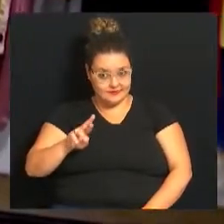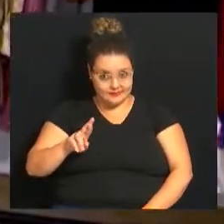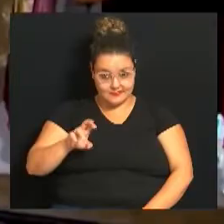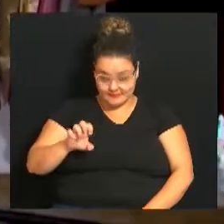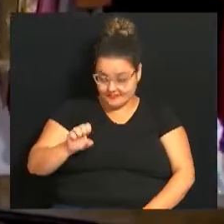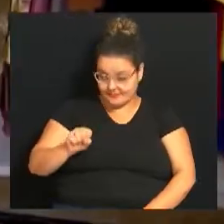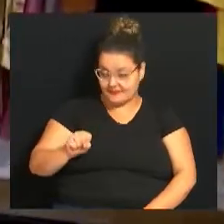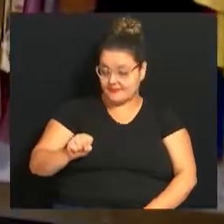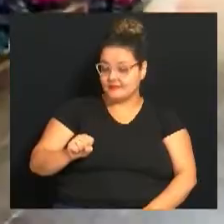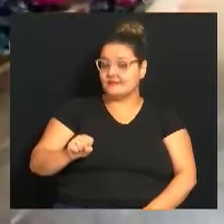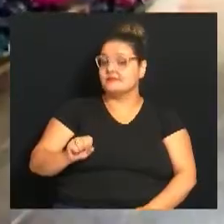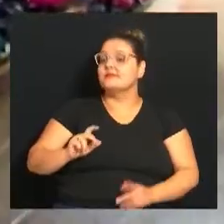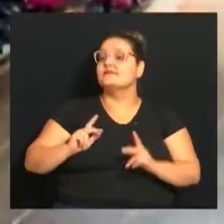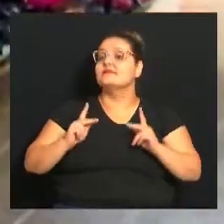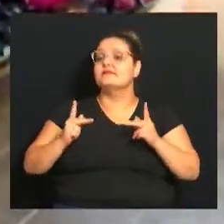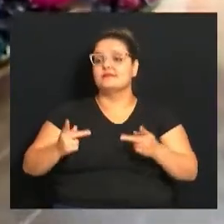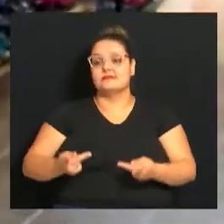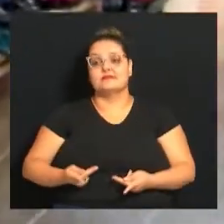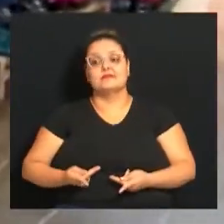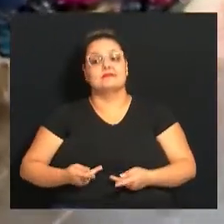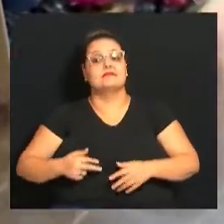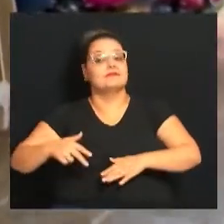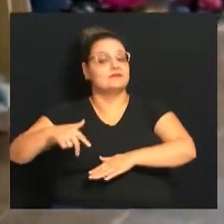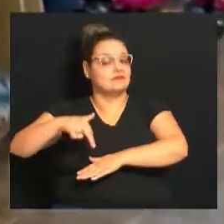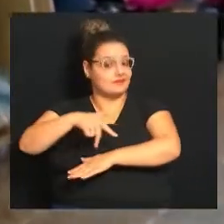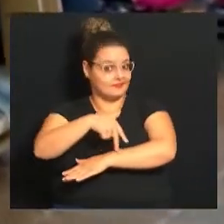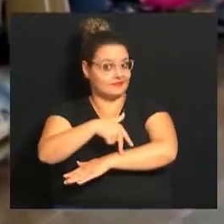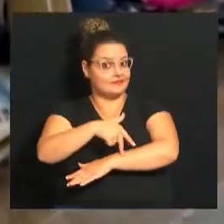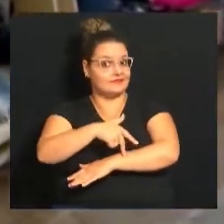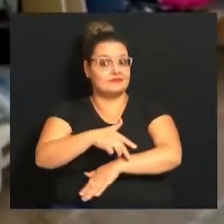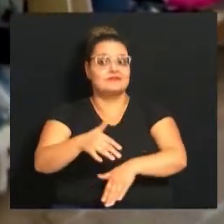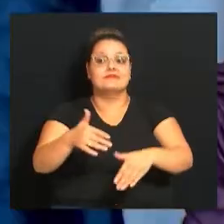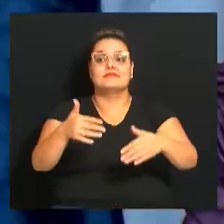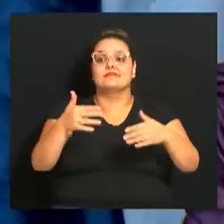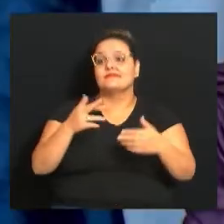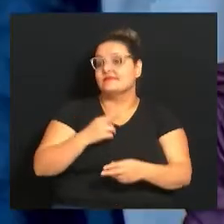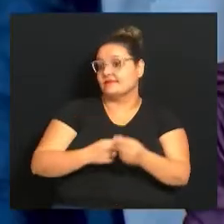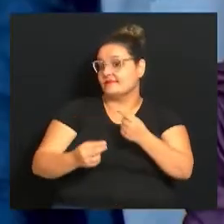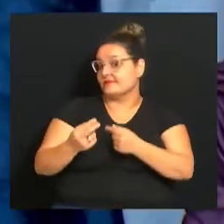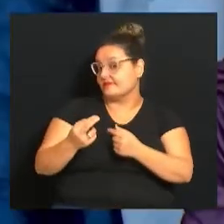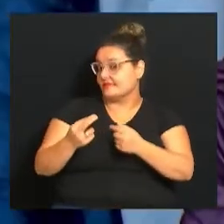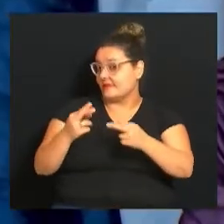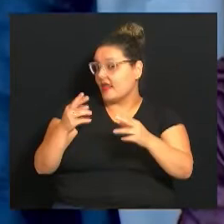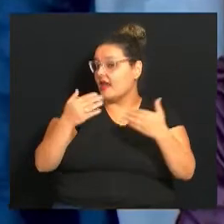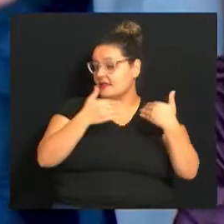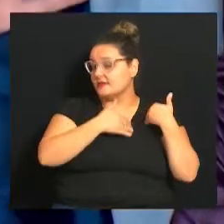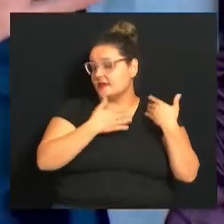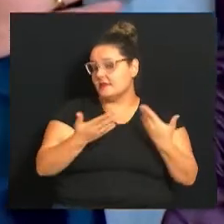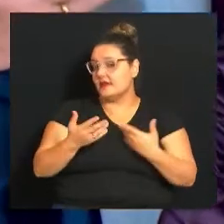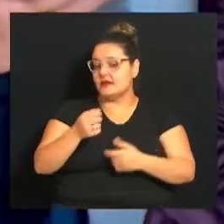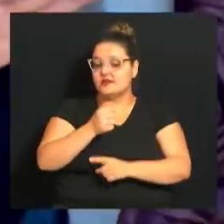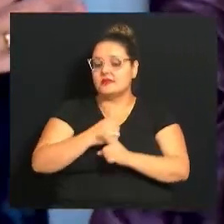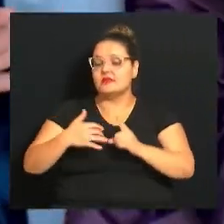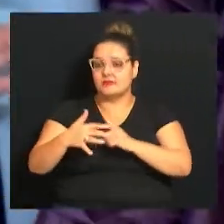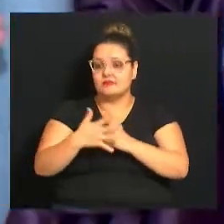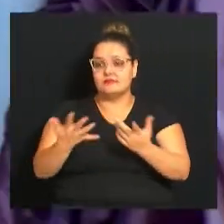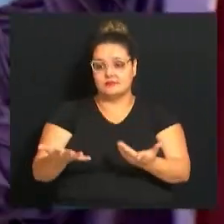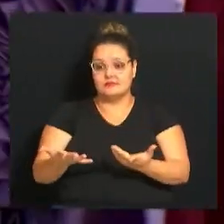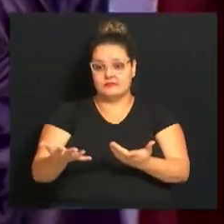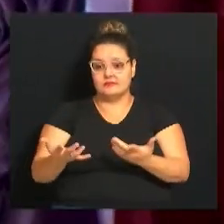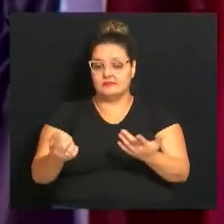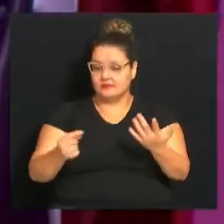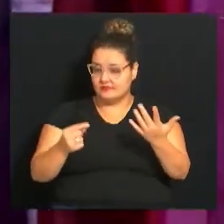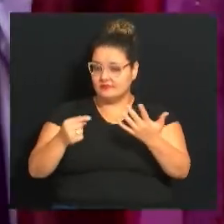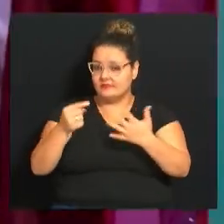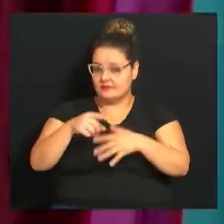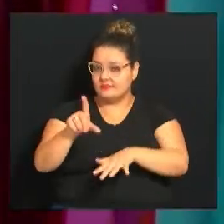sustentabilidade e responsabilidade social combinam super. Deu para perceber que opção é o que não falta por aqui,